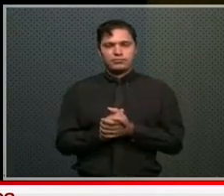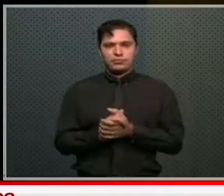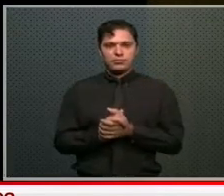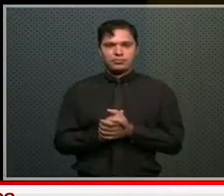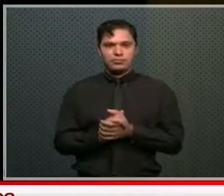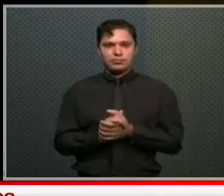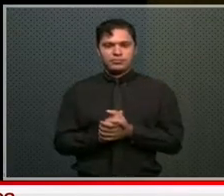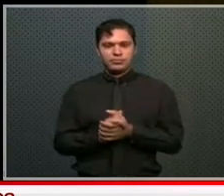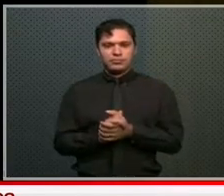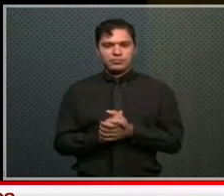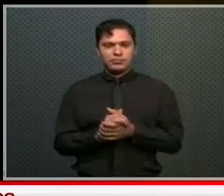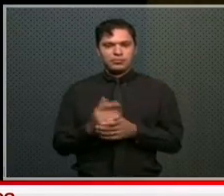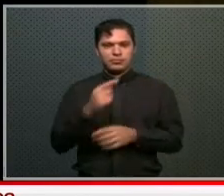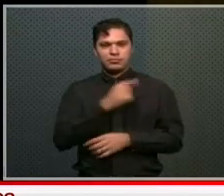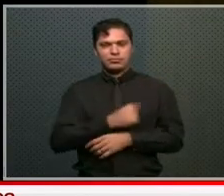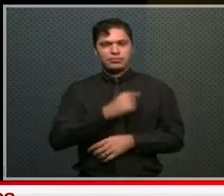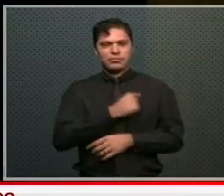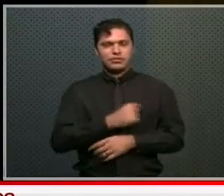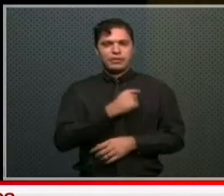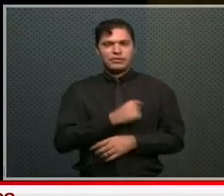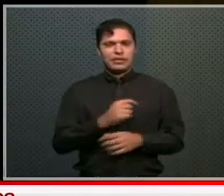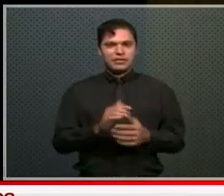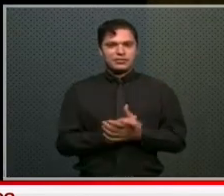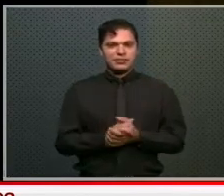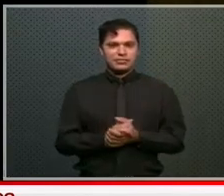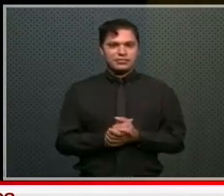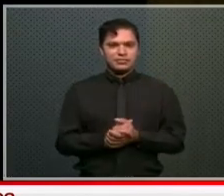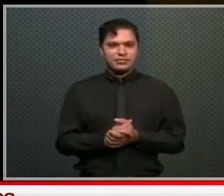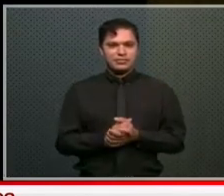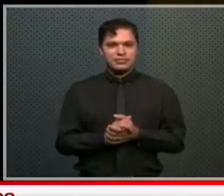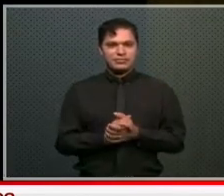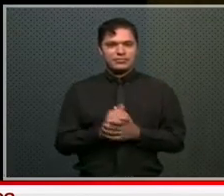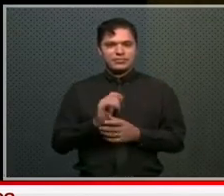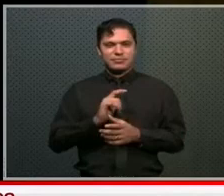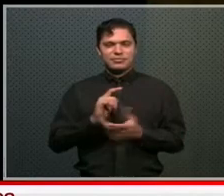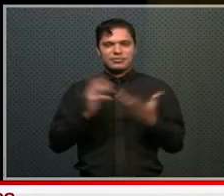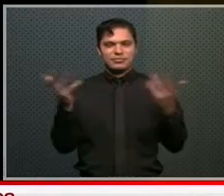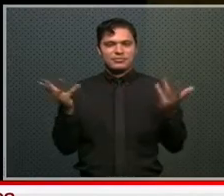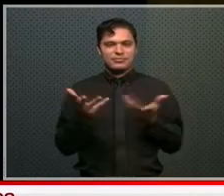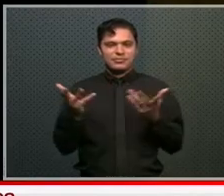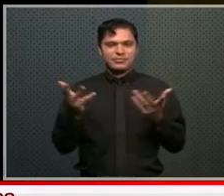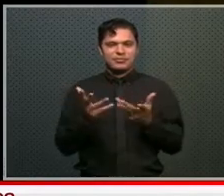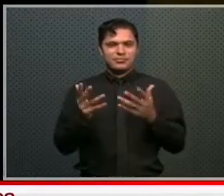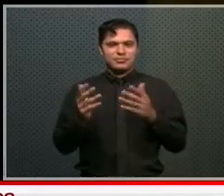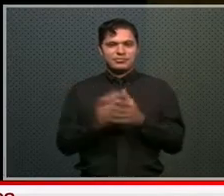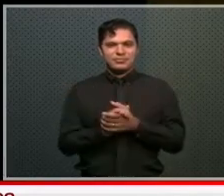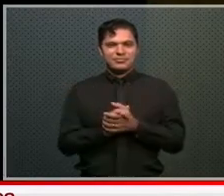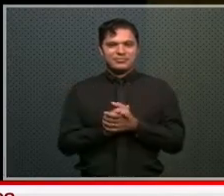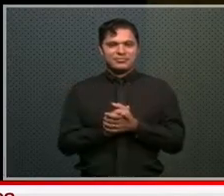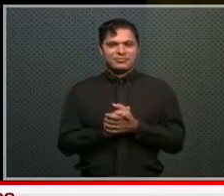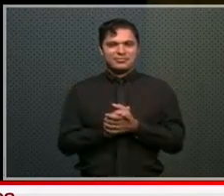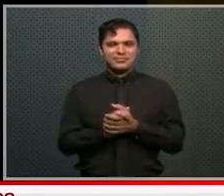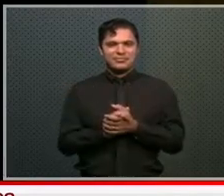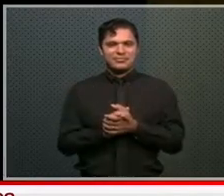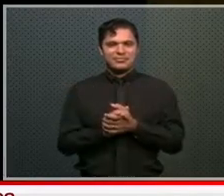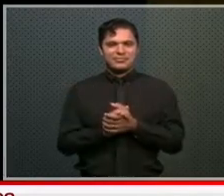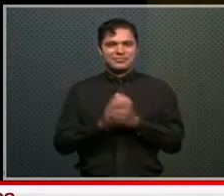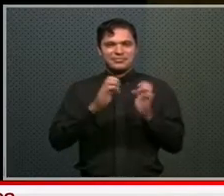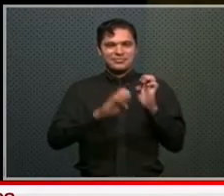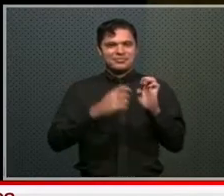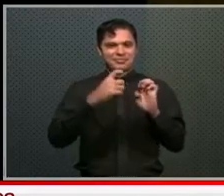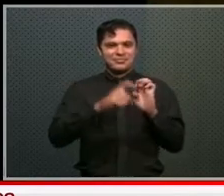forte essa homenagem Deputado bordado ela tem para nós embrapeando um sentido